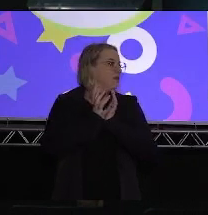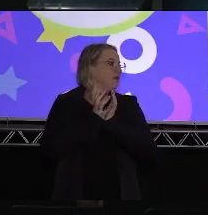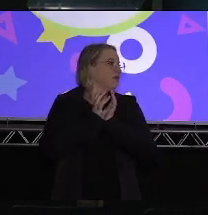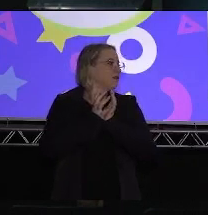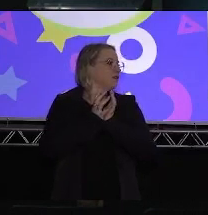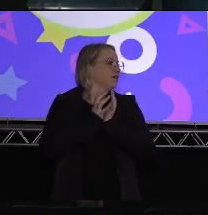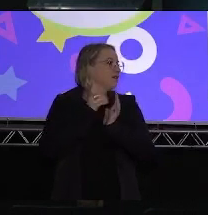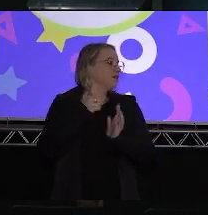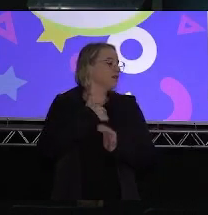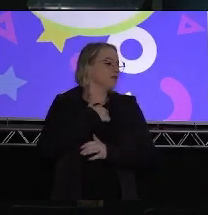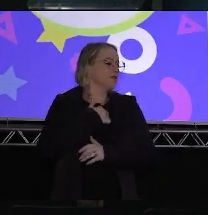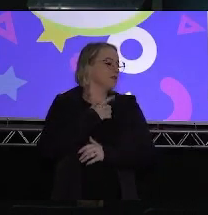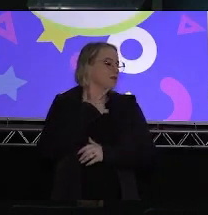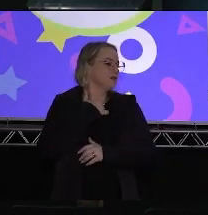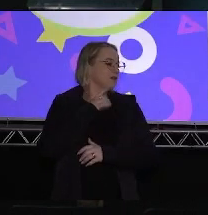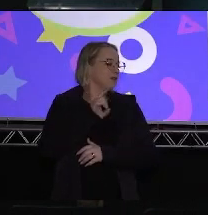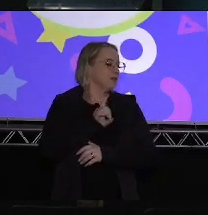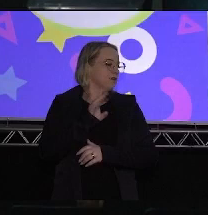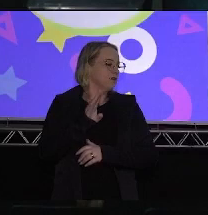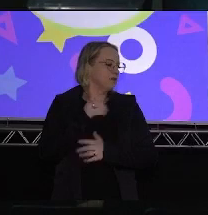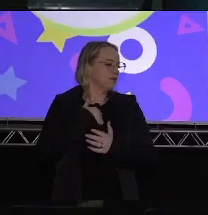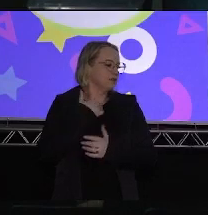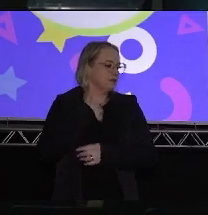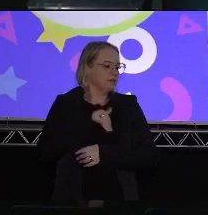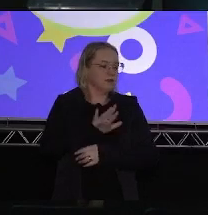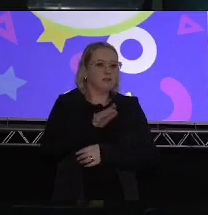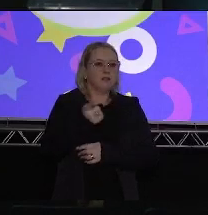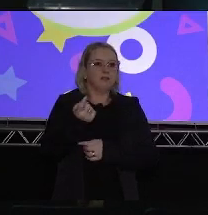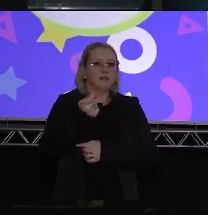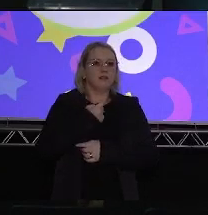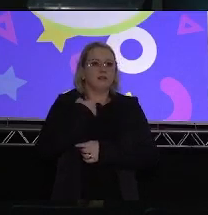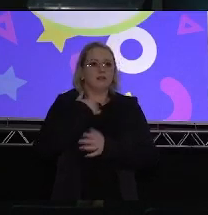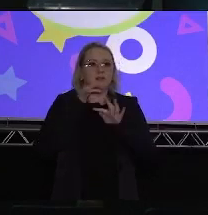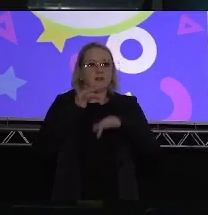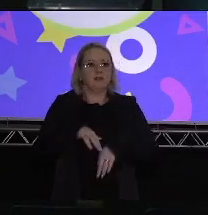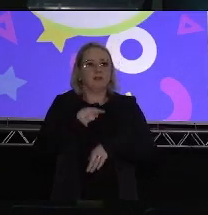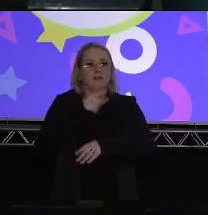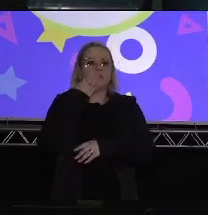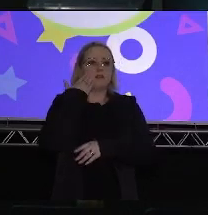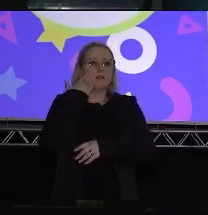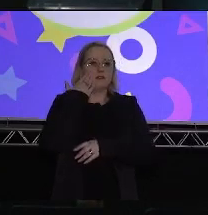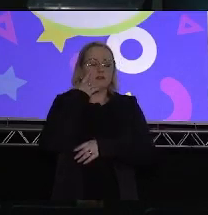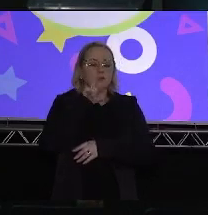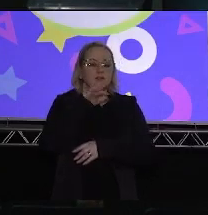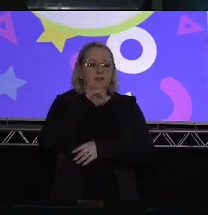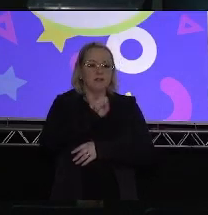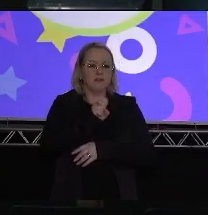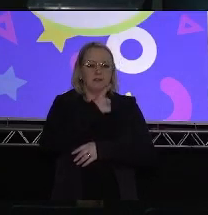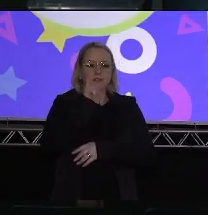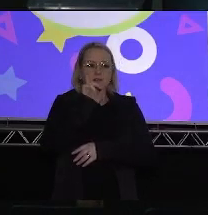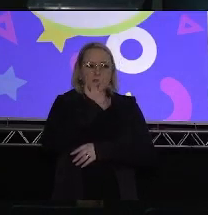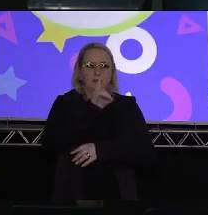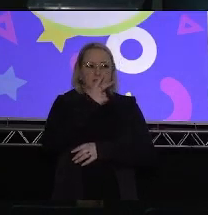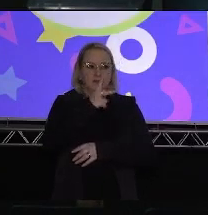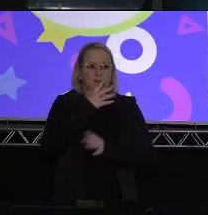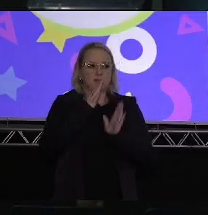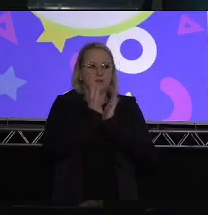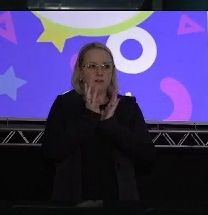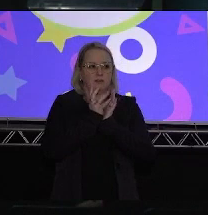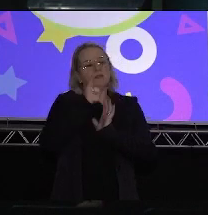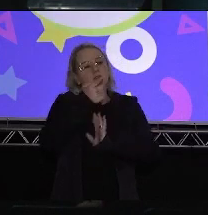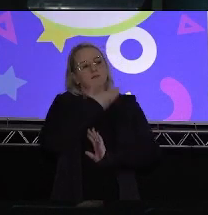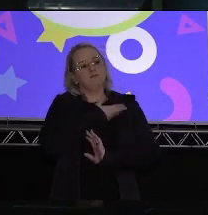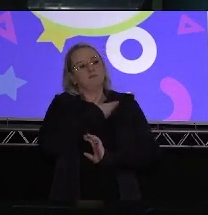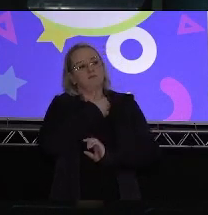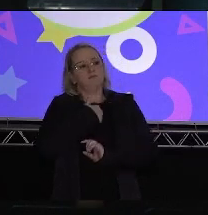StartDB, alinhamento vai, alinhamento vem, e ela me falou no final assim, sabe, Lucas, tu não é só meu colega agora, tu é meu amigo